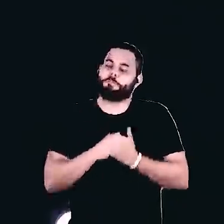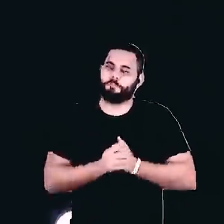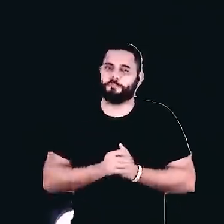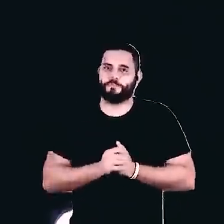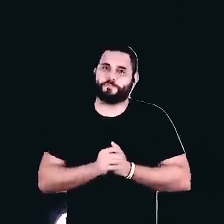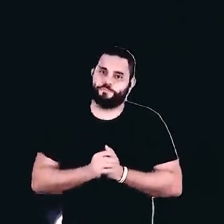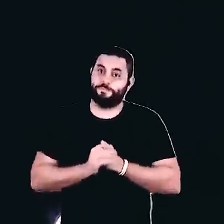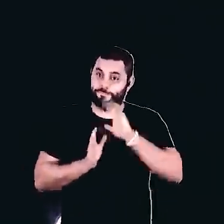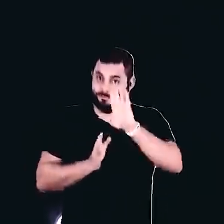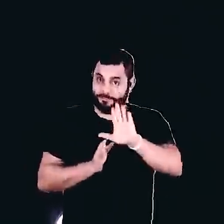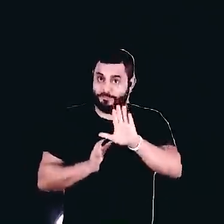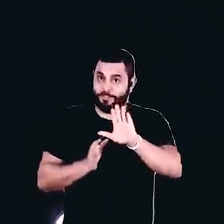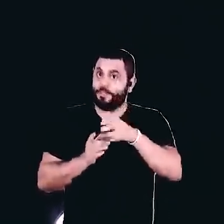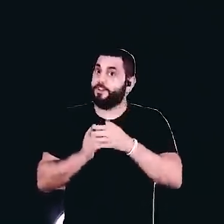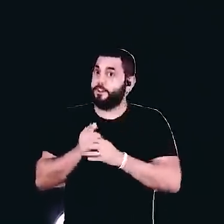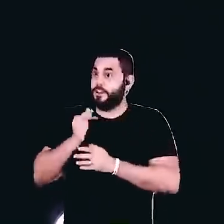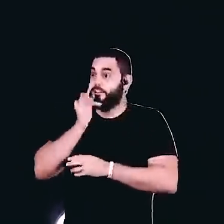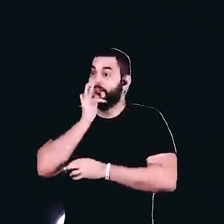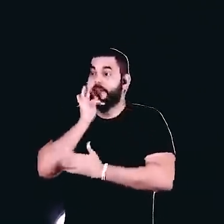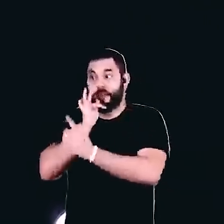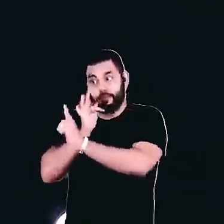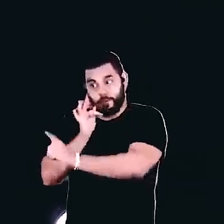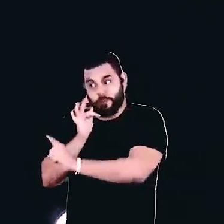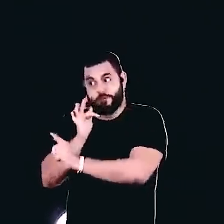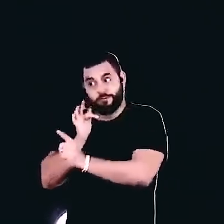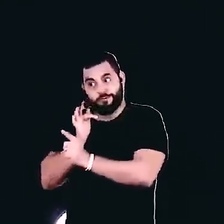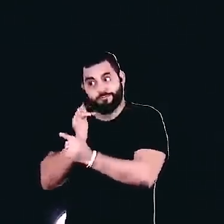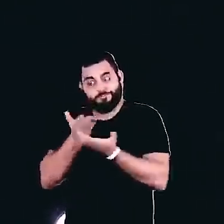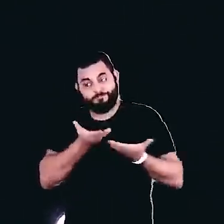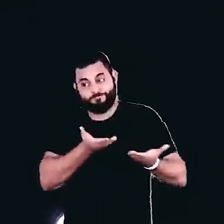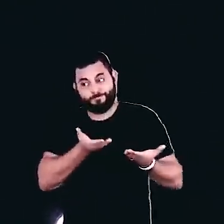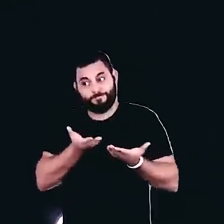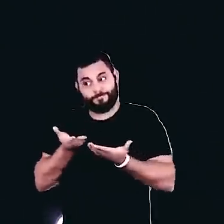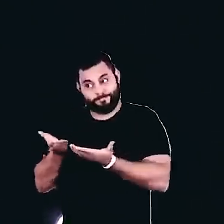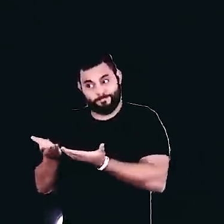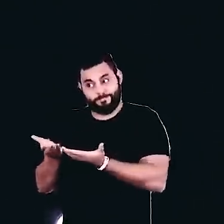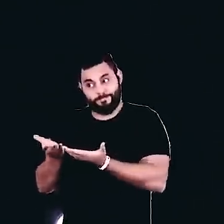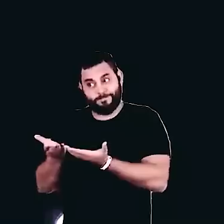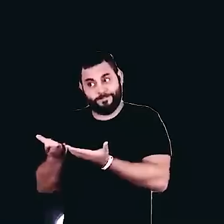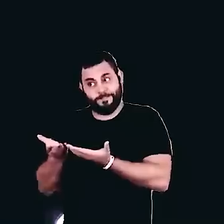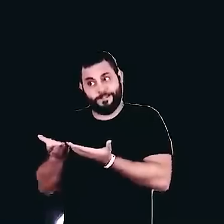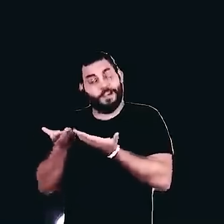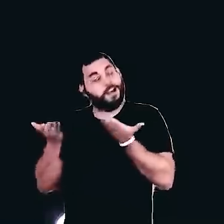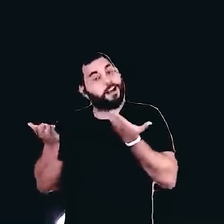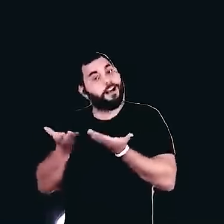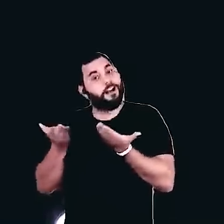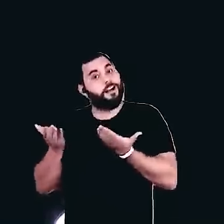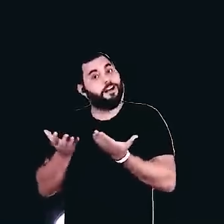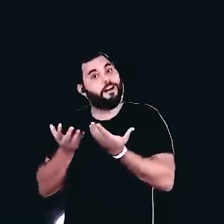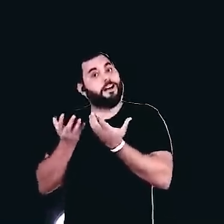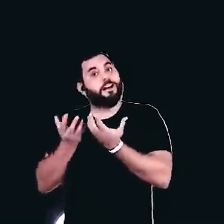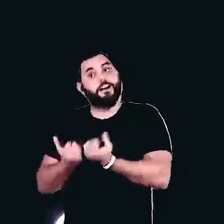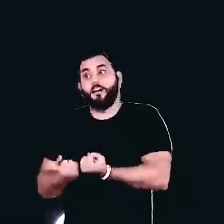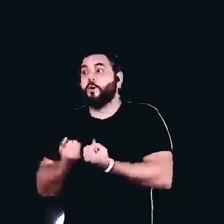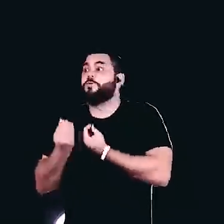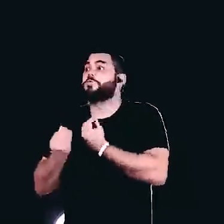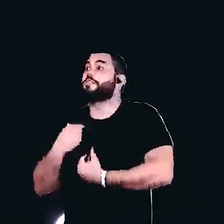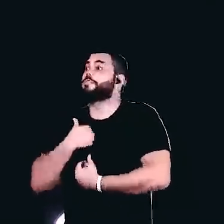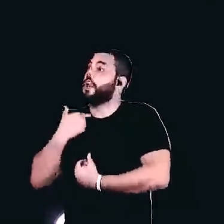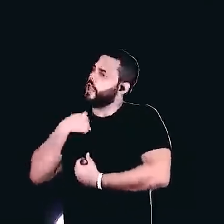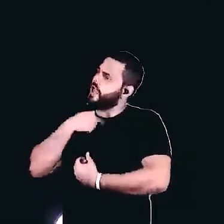assim, ó. Receba agora, Filemão, como se estivesse recebendo a mim. Ou